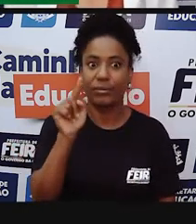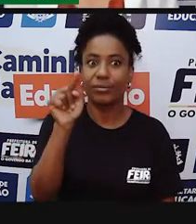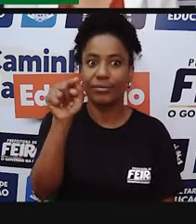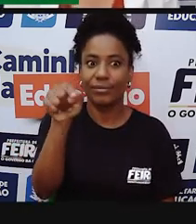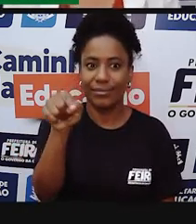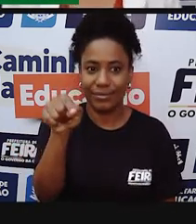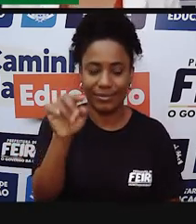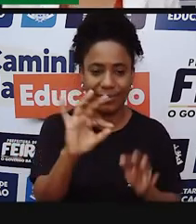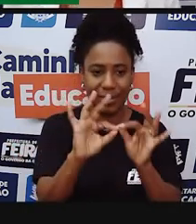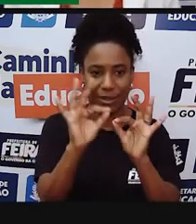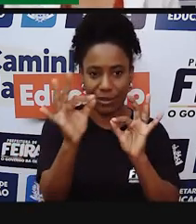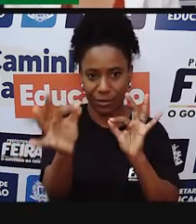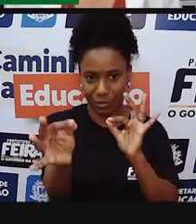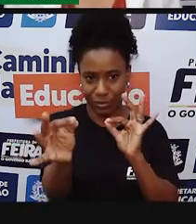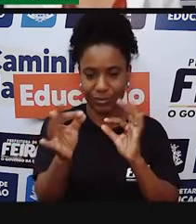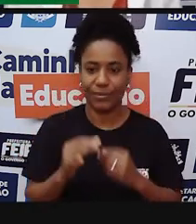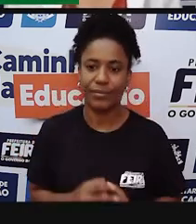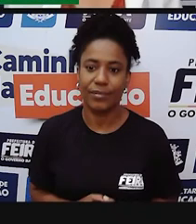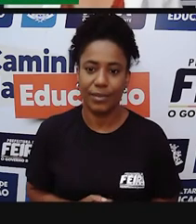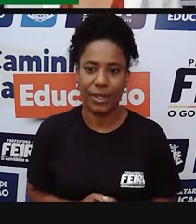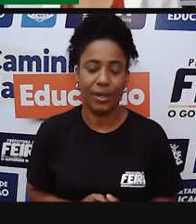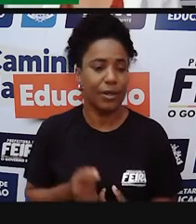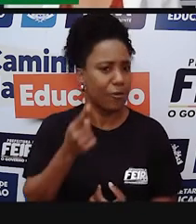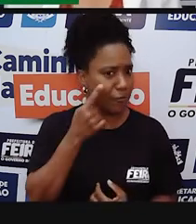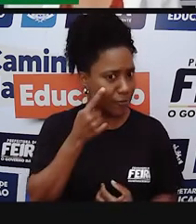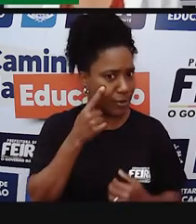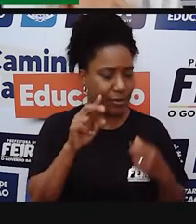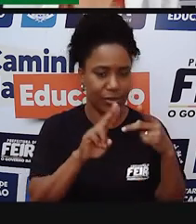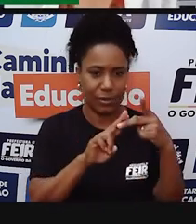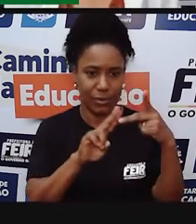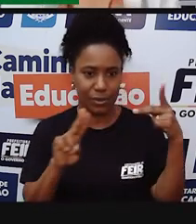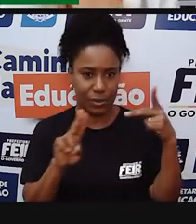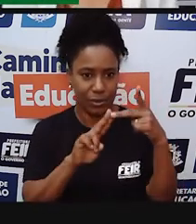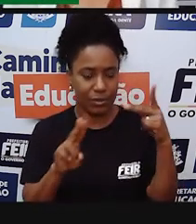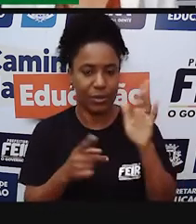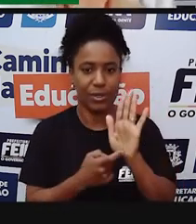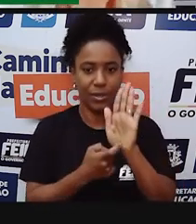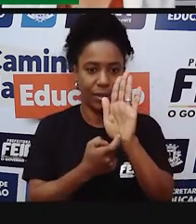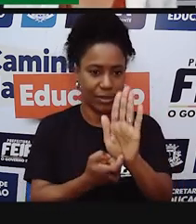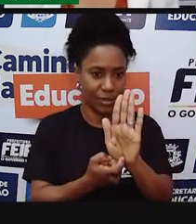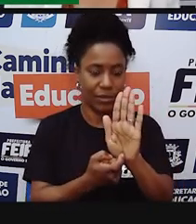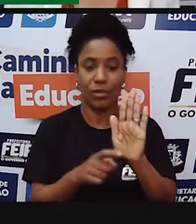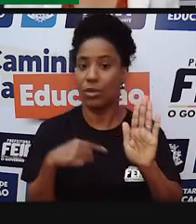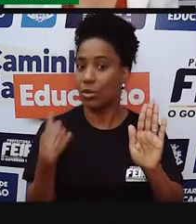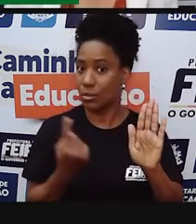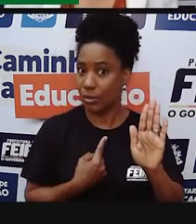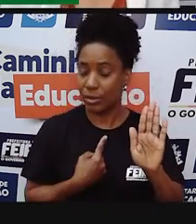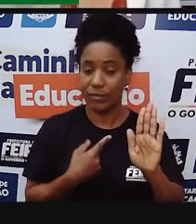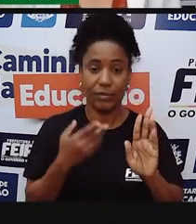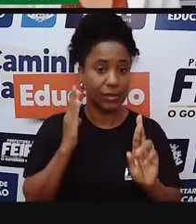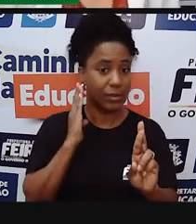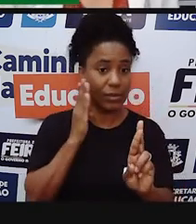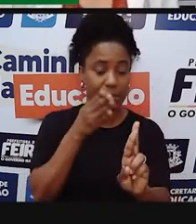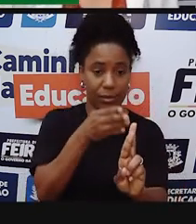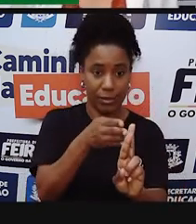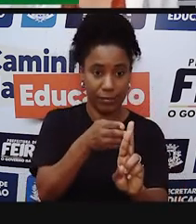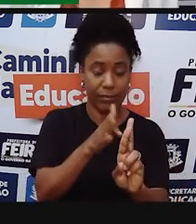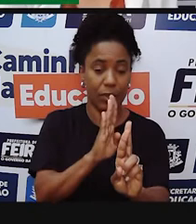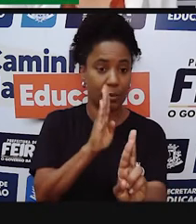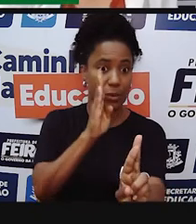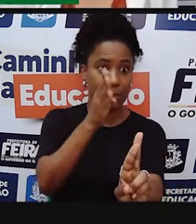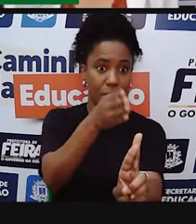verdade os falamos bem mostrativo eles são utilizados para nós fazemos referência o